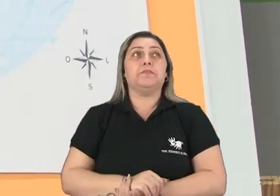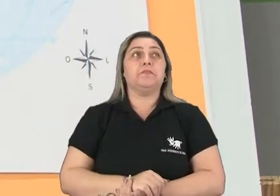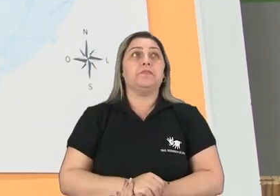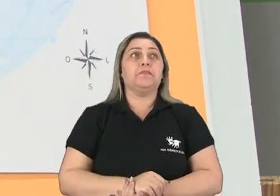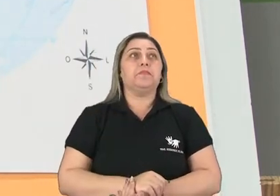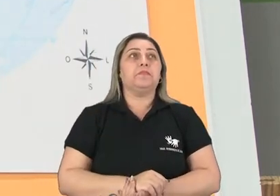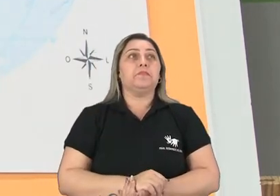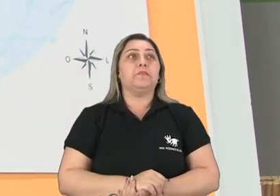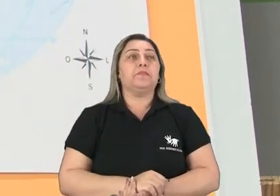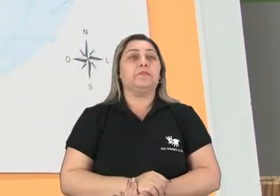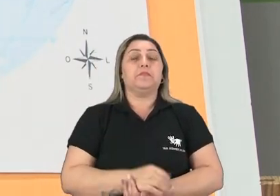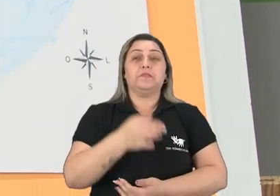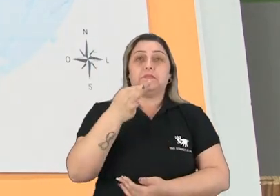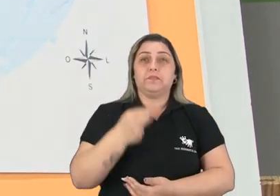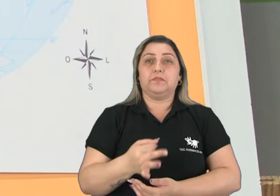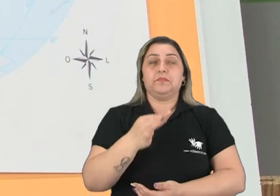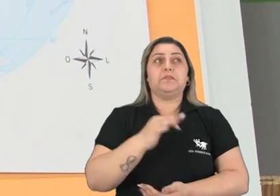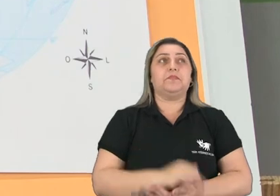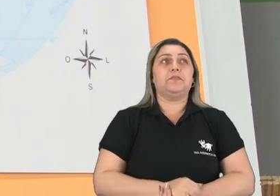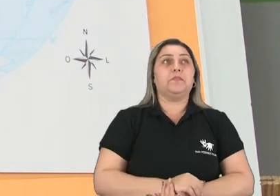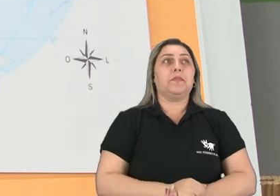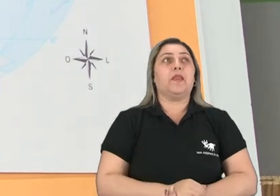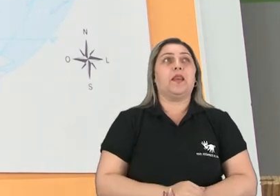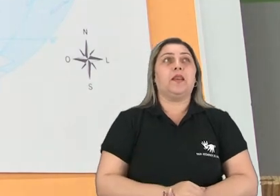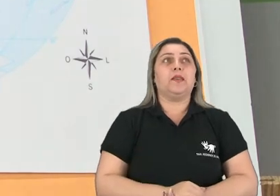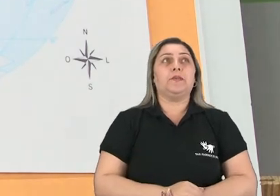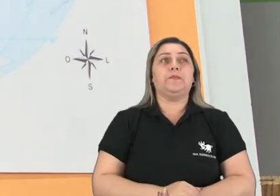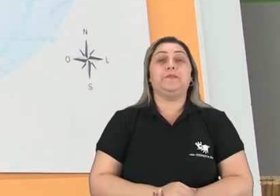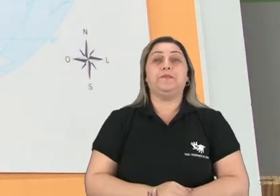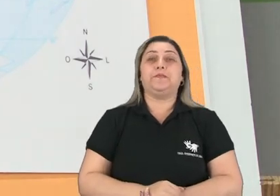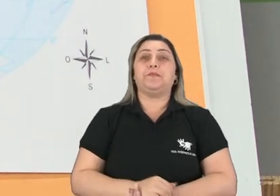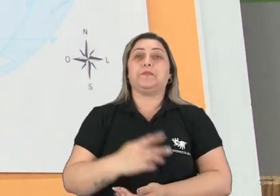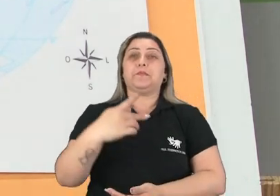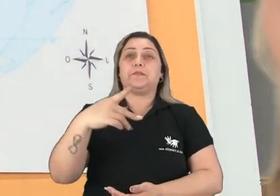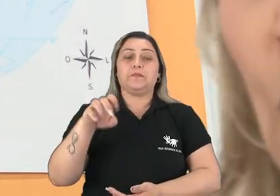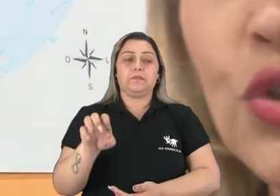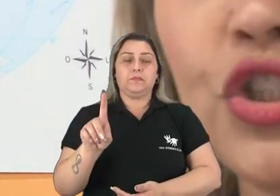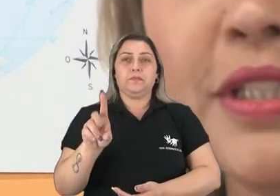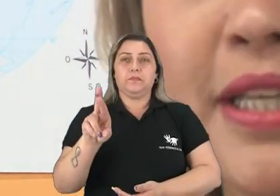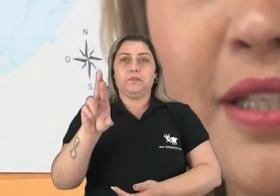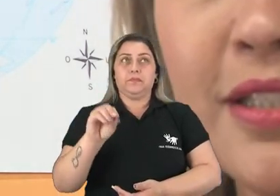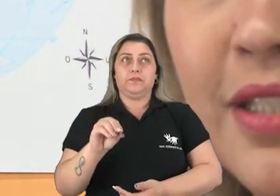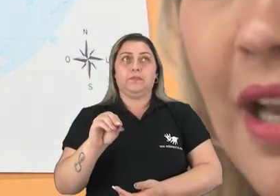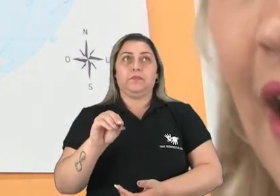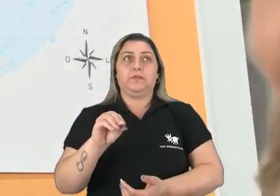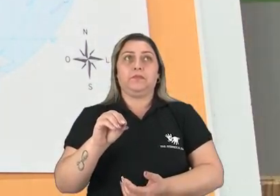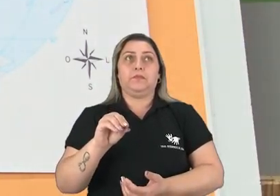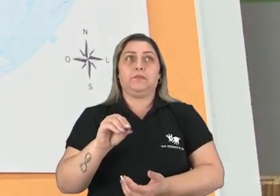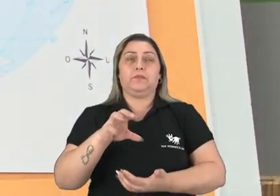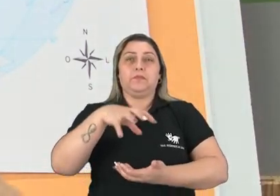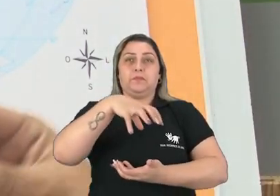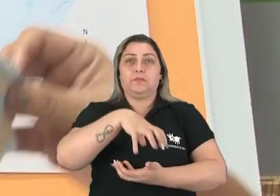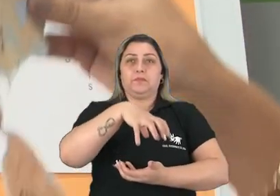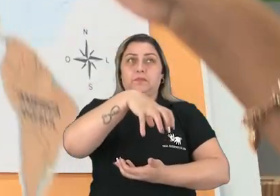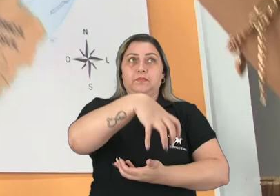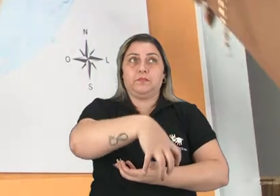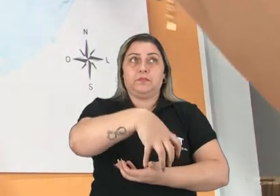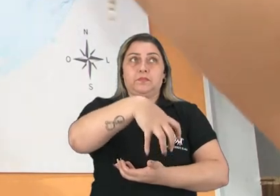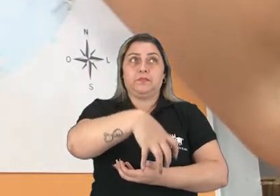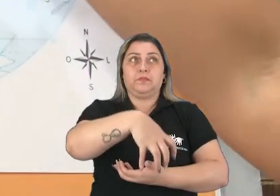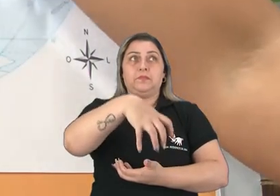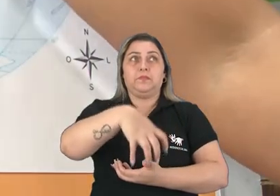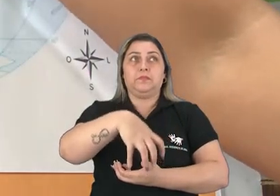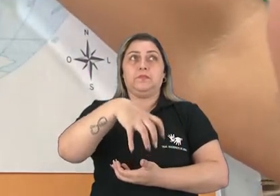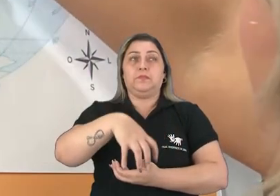planeta Terra, certo? Então, o Pedro, ele está no continente